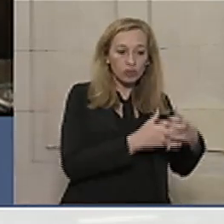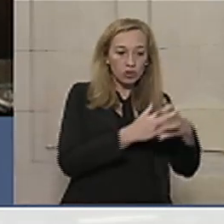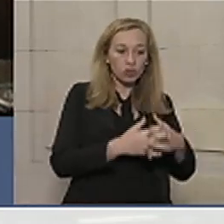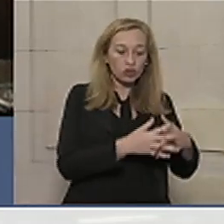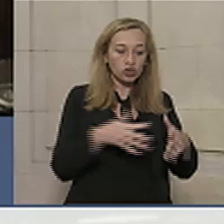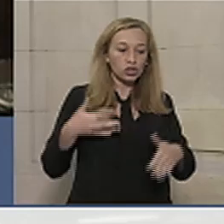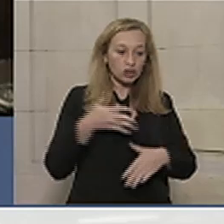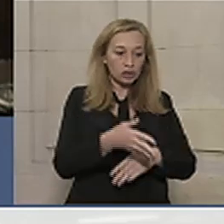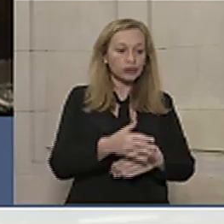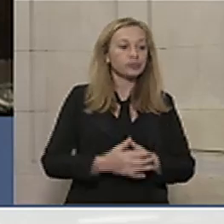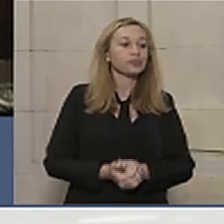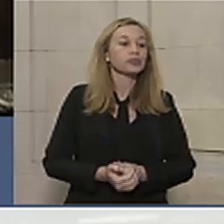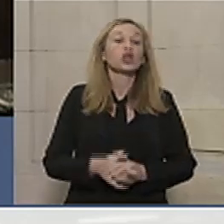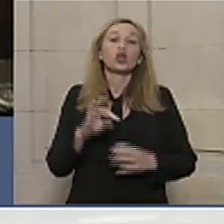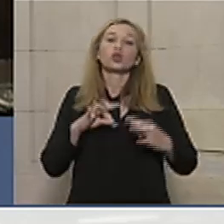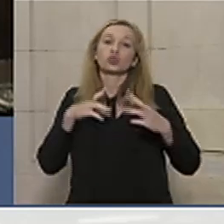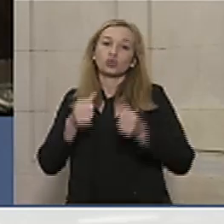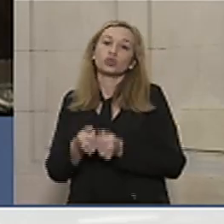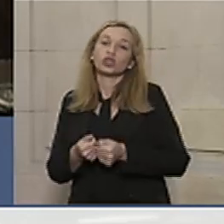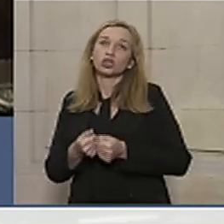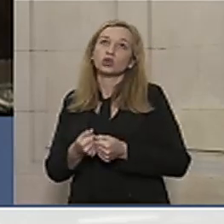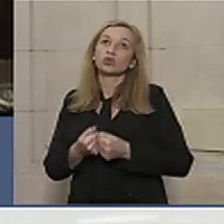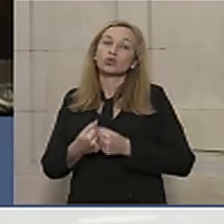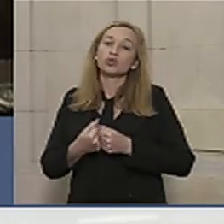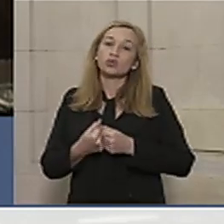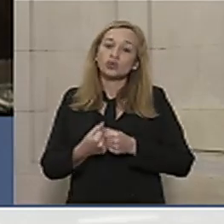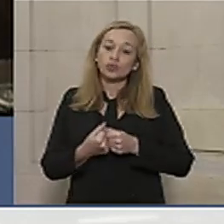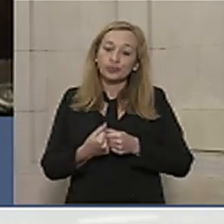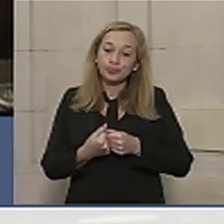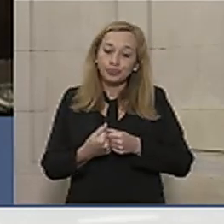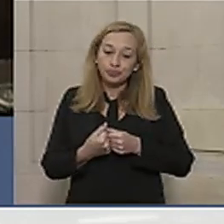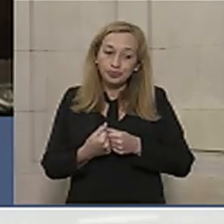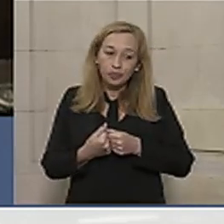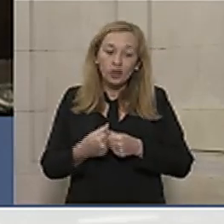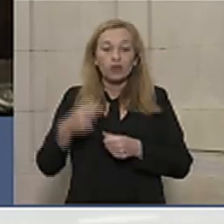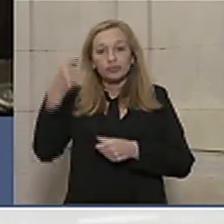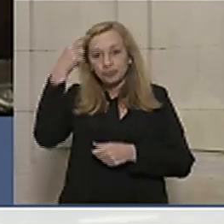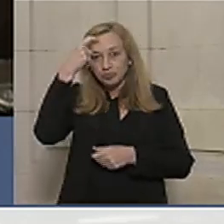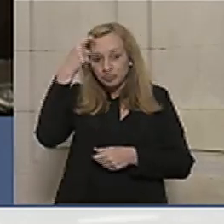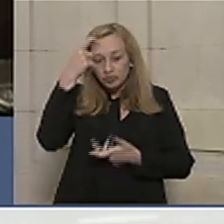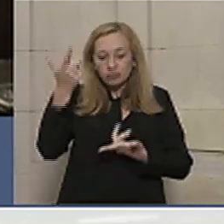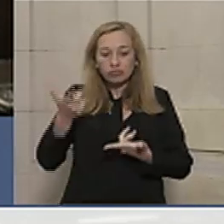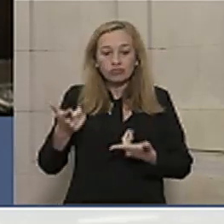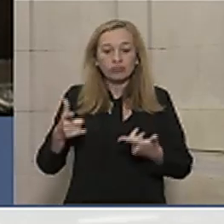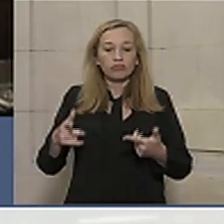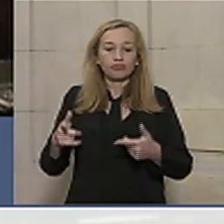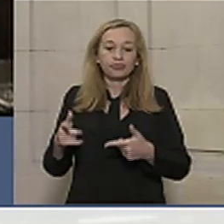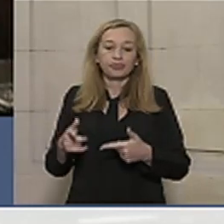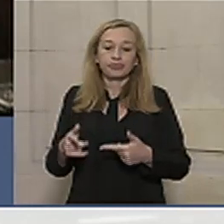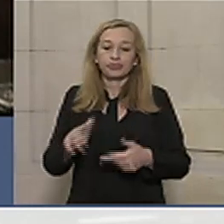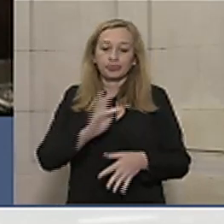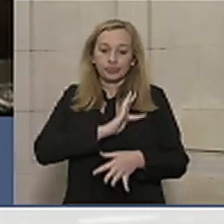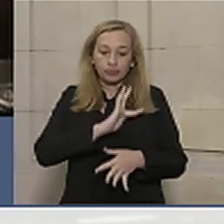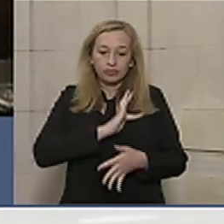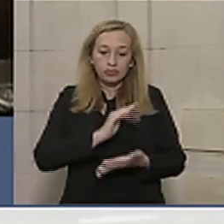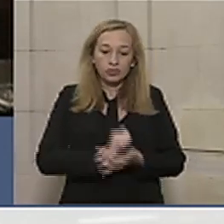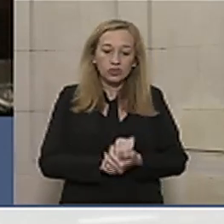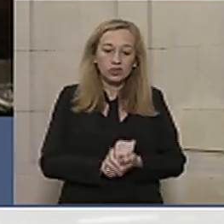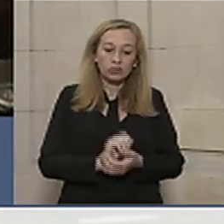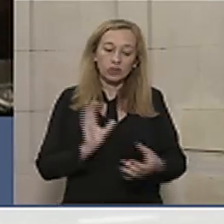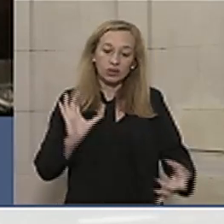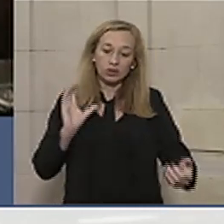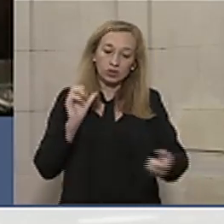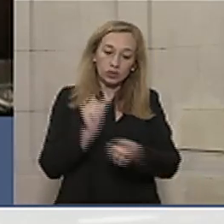isso vem sendo tomado, tudo isso vem sendo feito pelas autoridades e essa frente, então, vem para